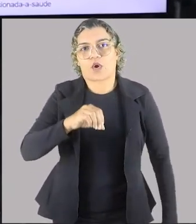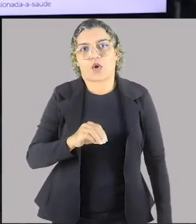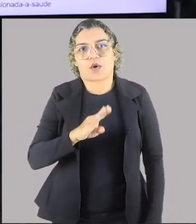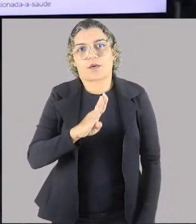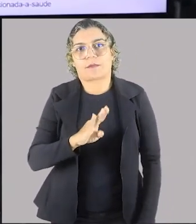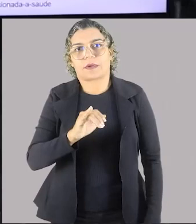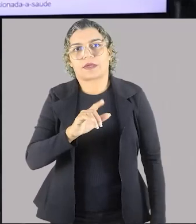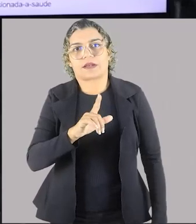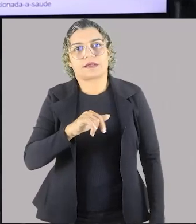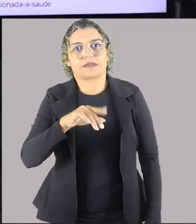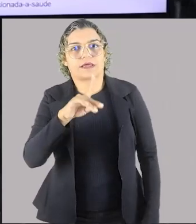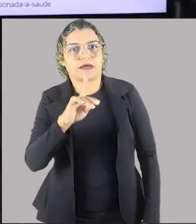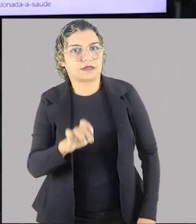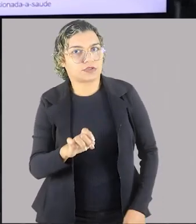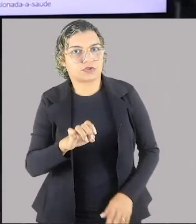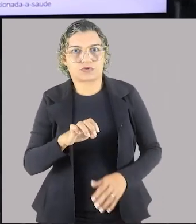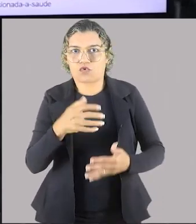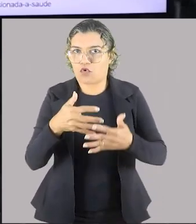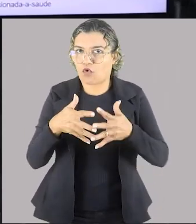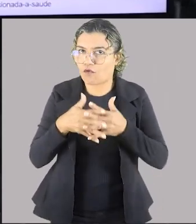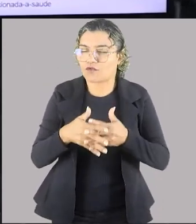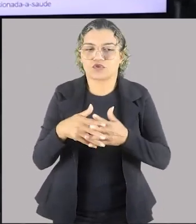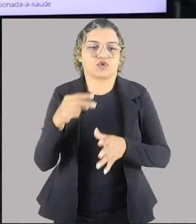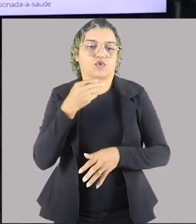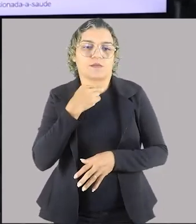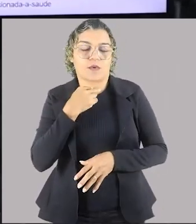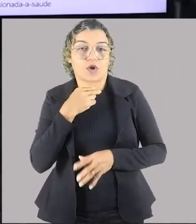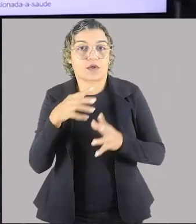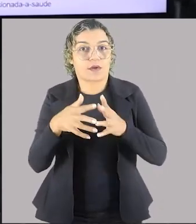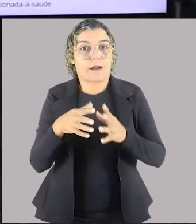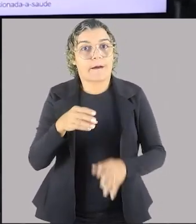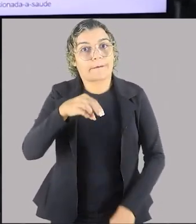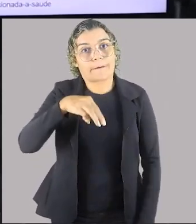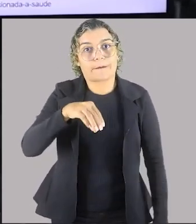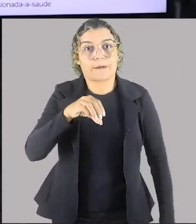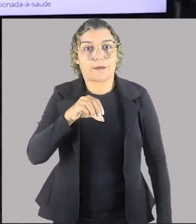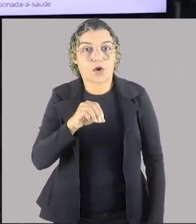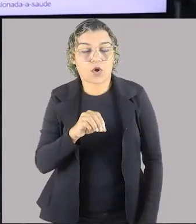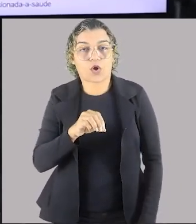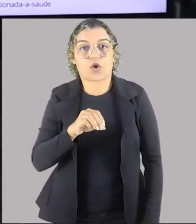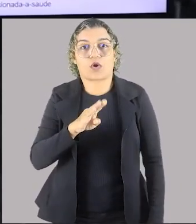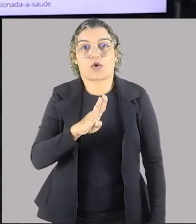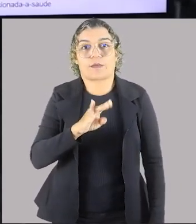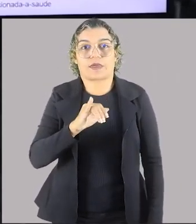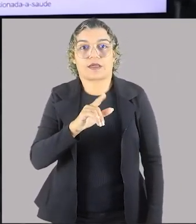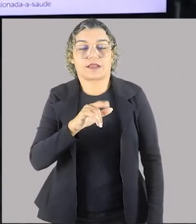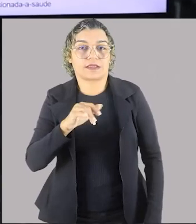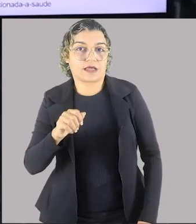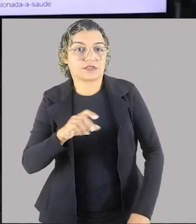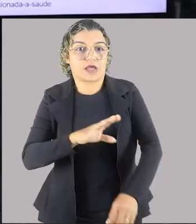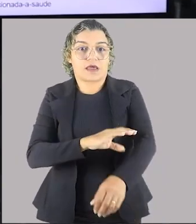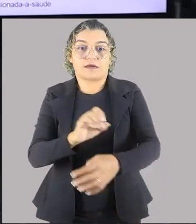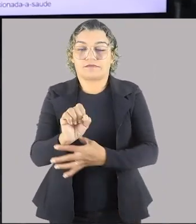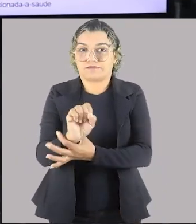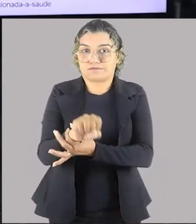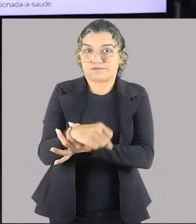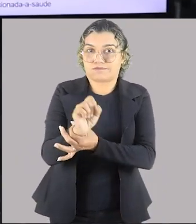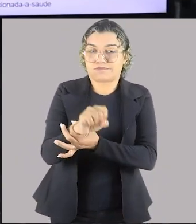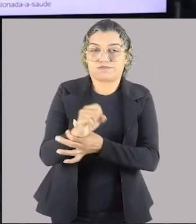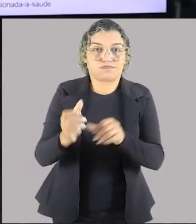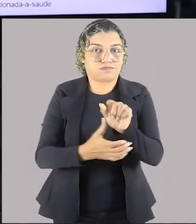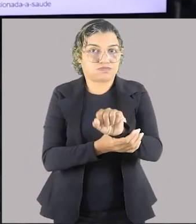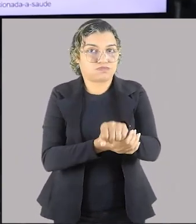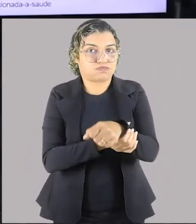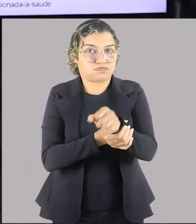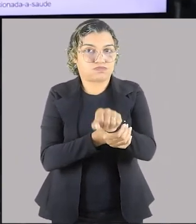alongar. E a mobilidade está relacionada à articulação, à capacidade de movimentação daquela articulação. É o que vem